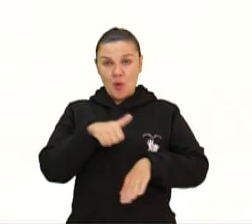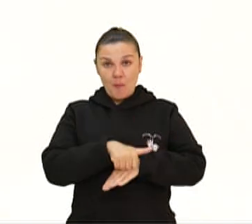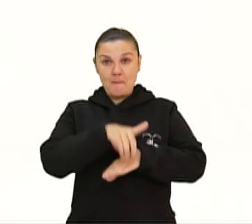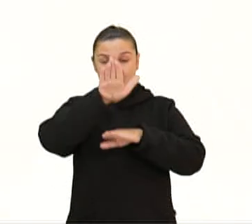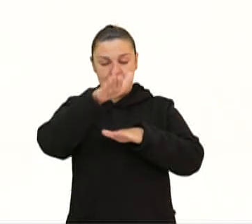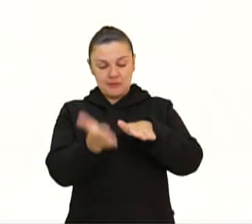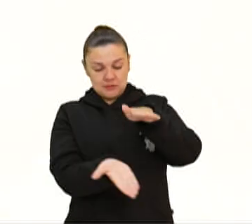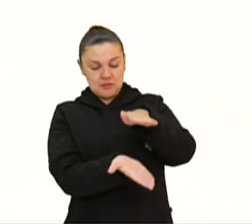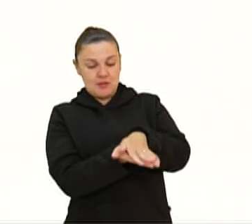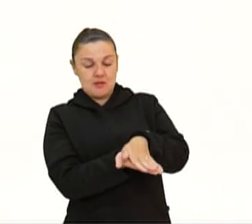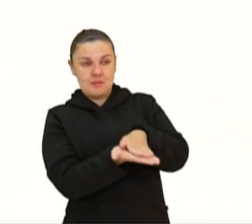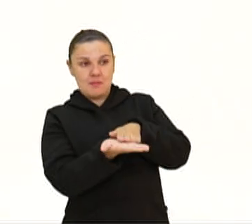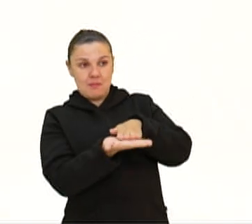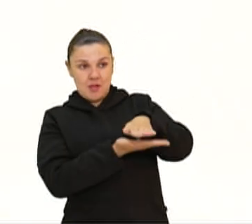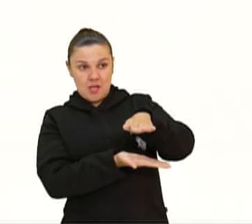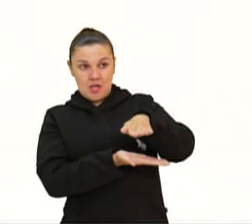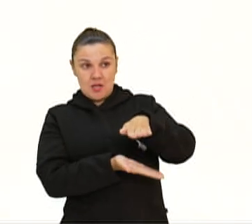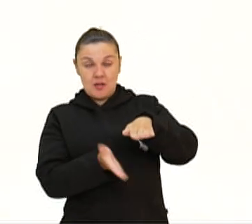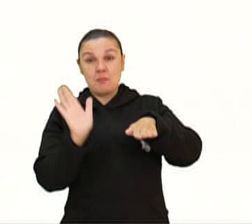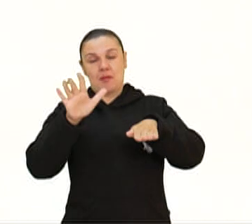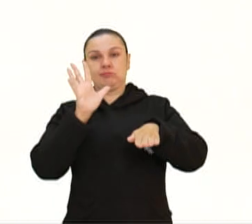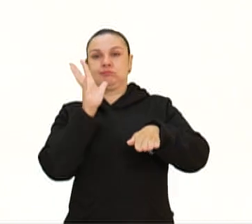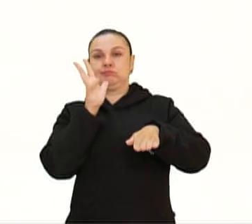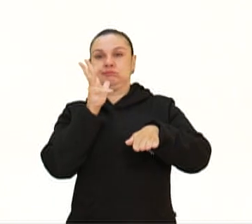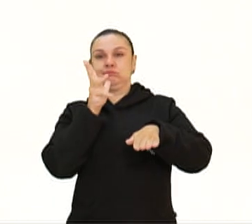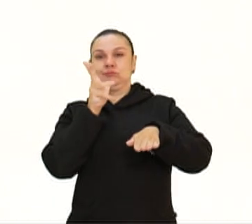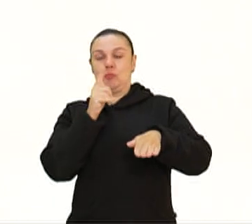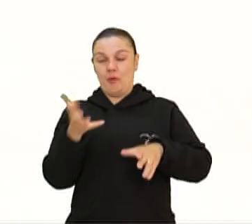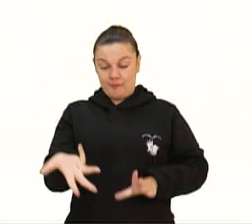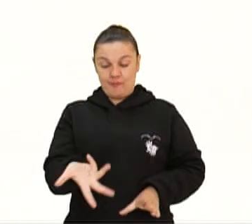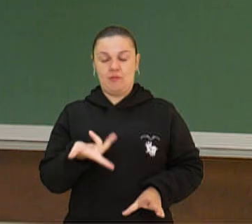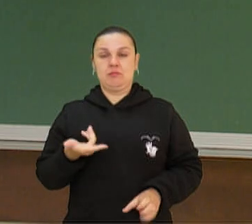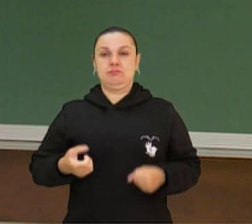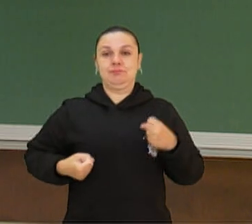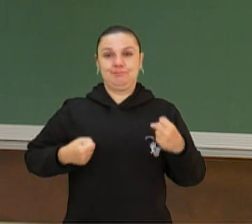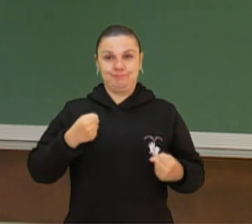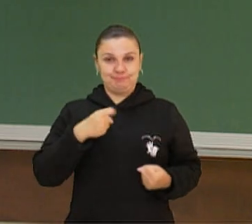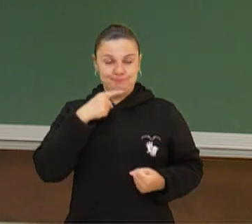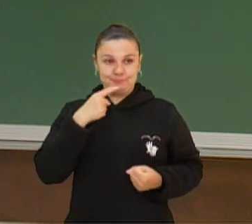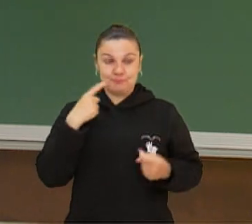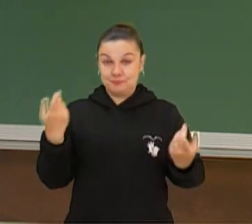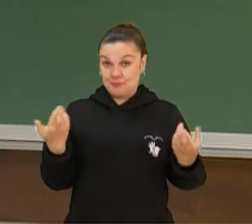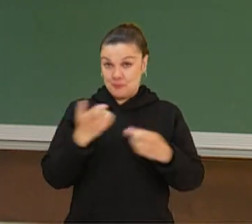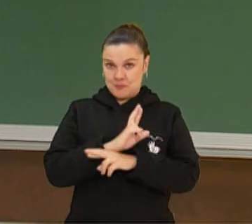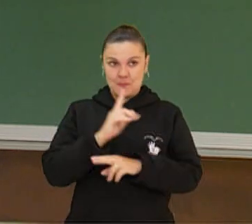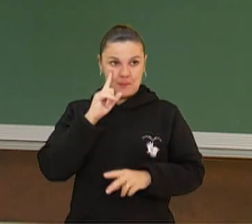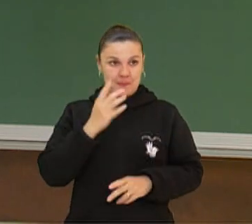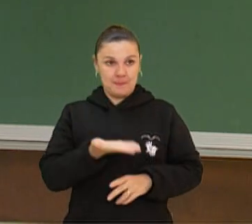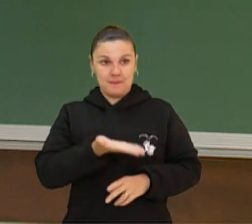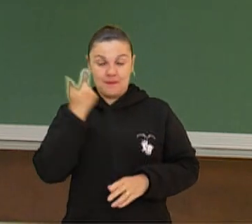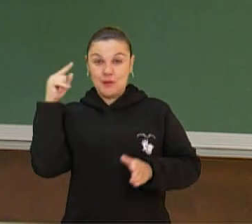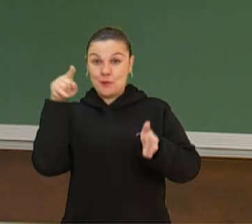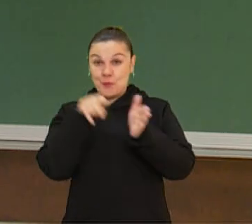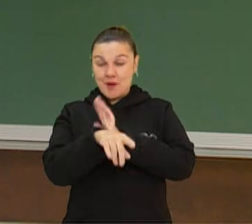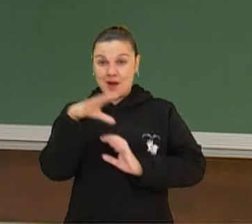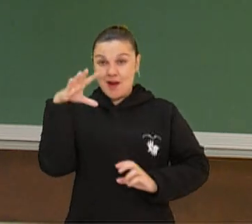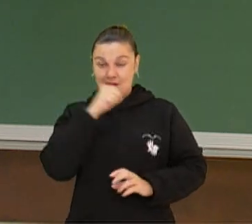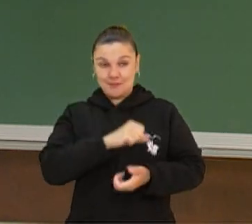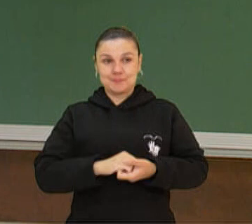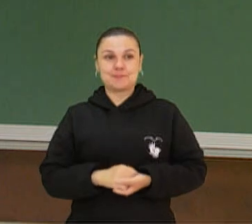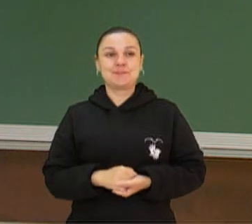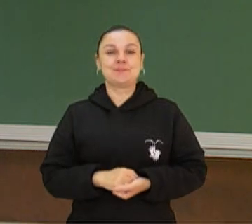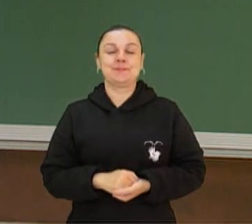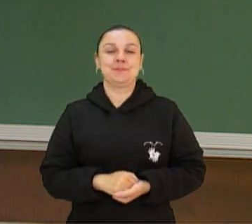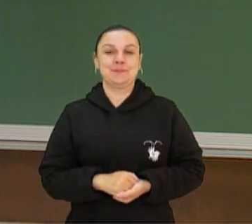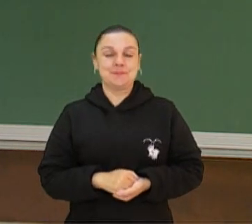solo, menor vai ser a minha velocidade, tá? Então, essa associação aí. Vamos ao nosso segundo quiz,